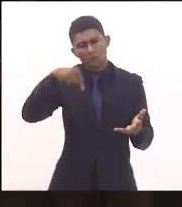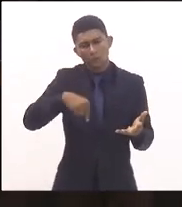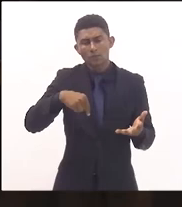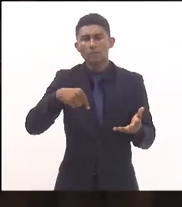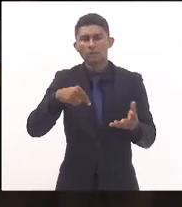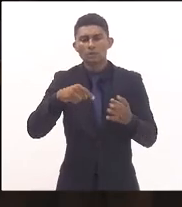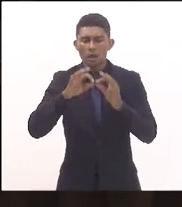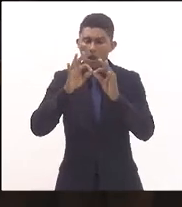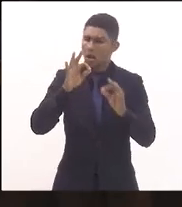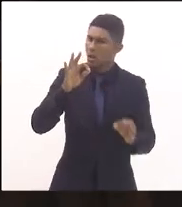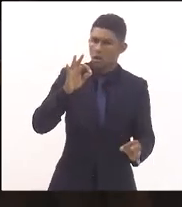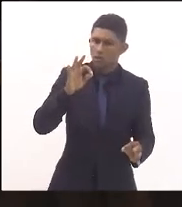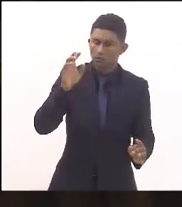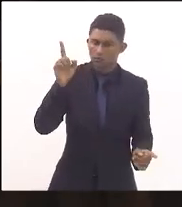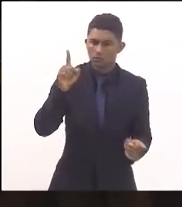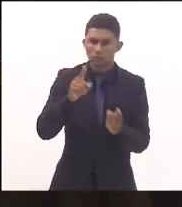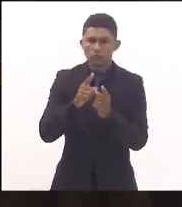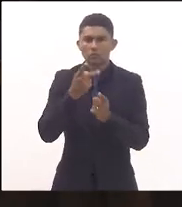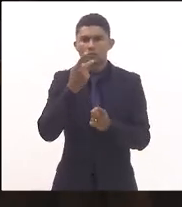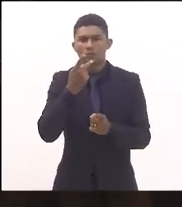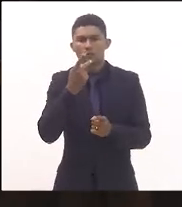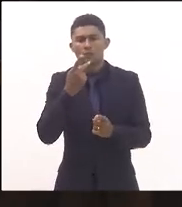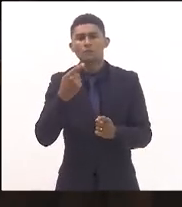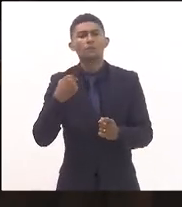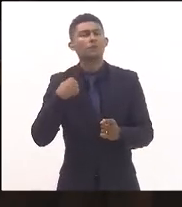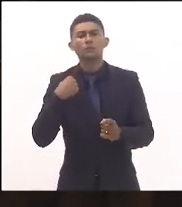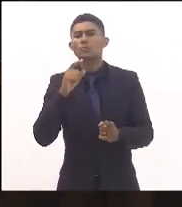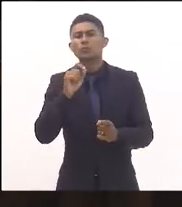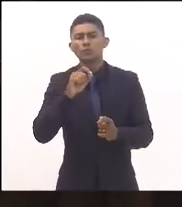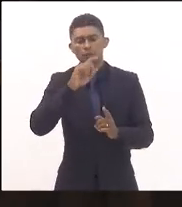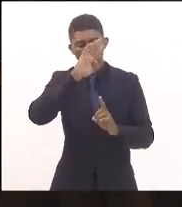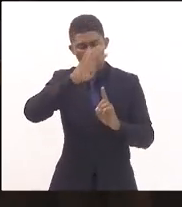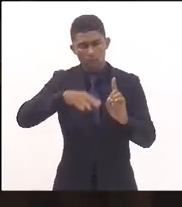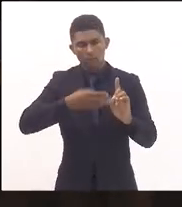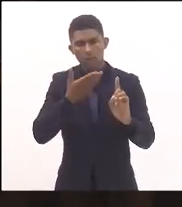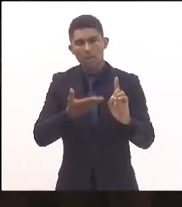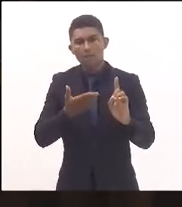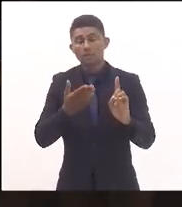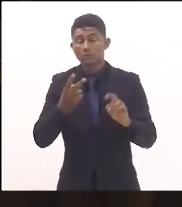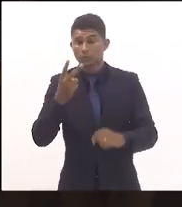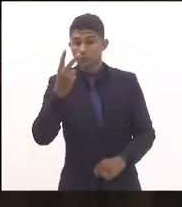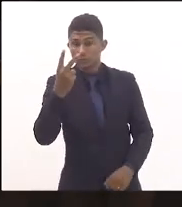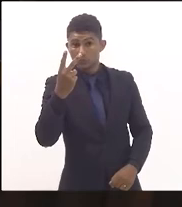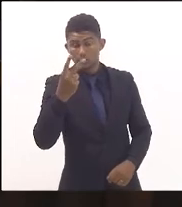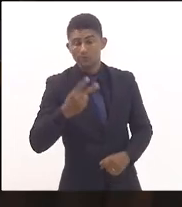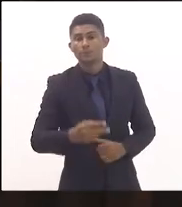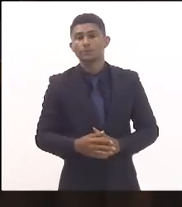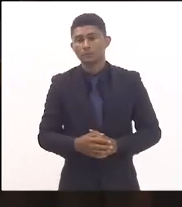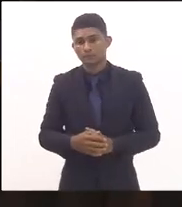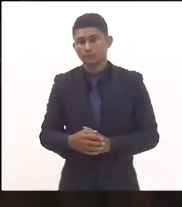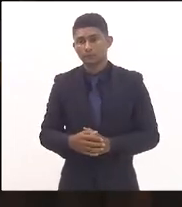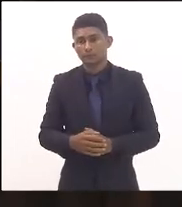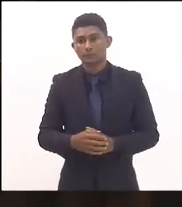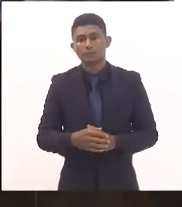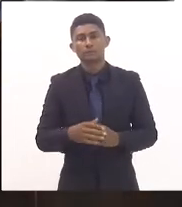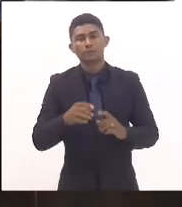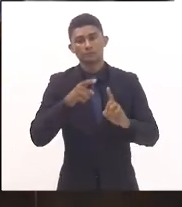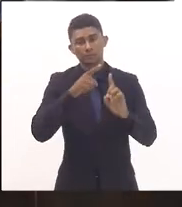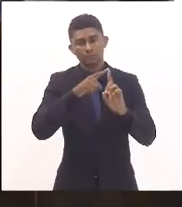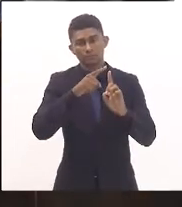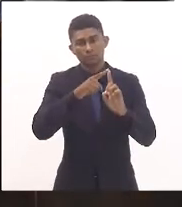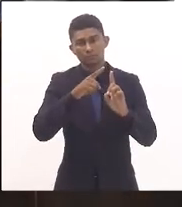dizer da minha honra fazendo duas homenagens e a Doutora Flávia